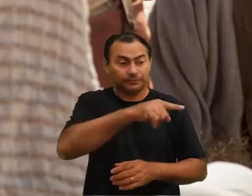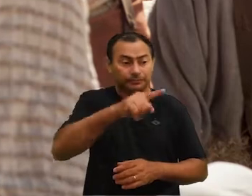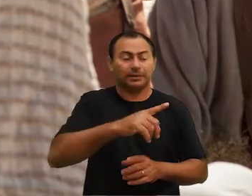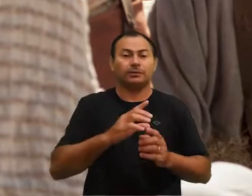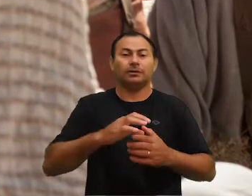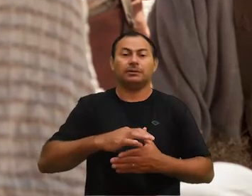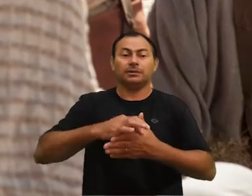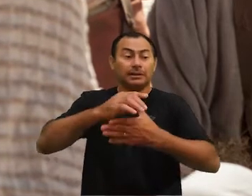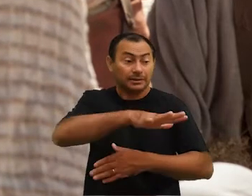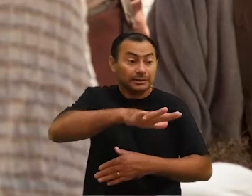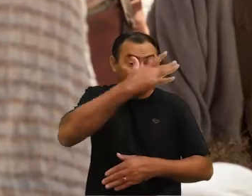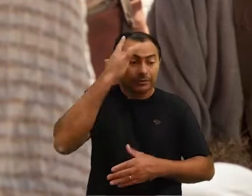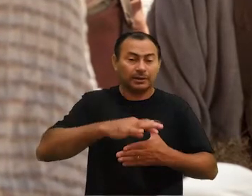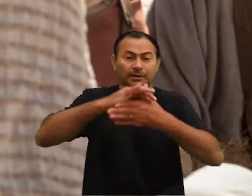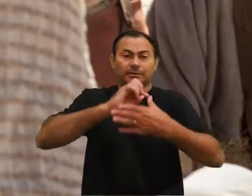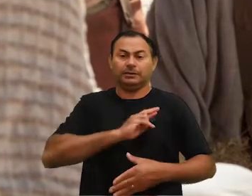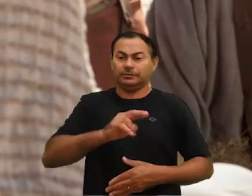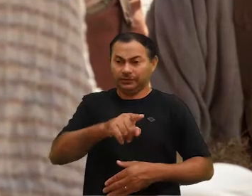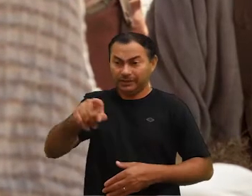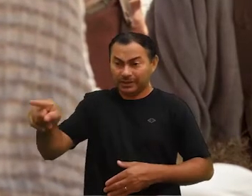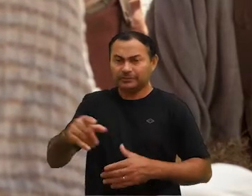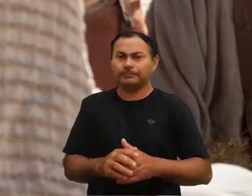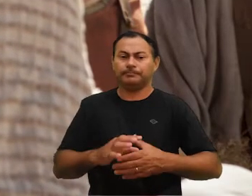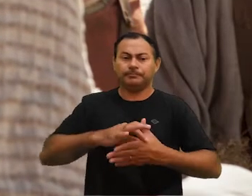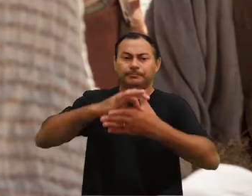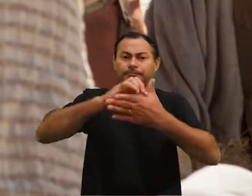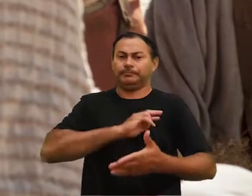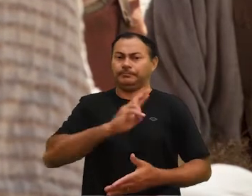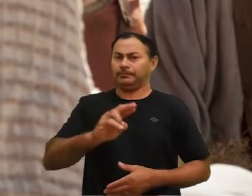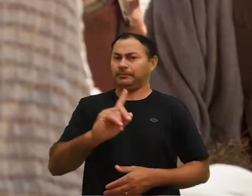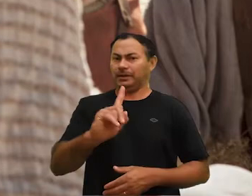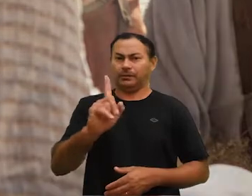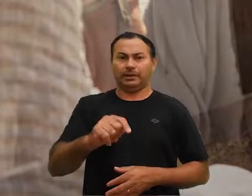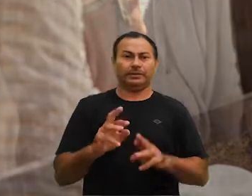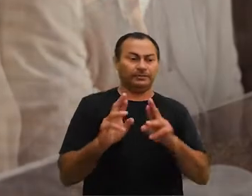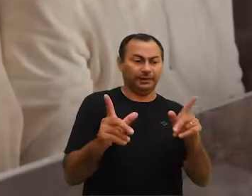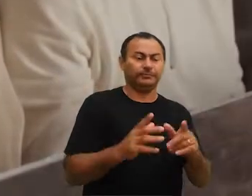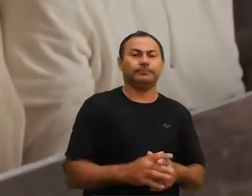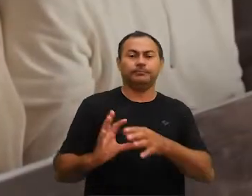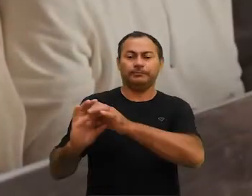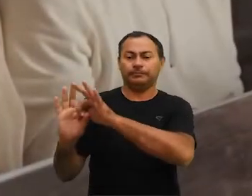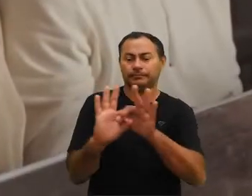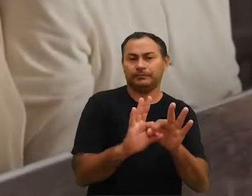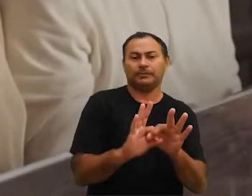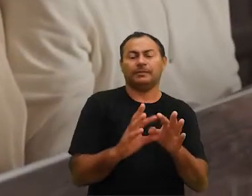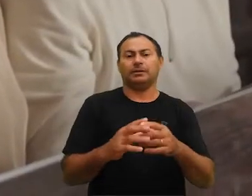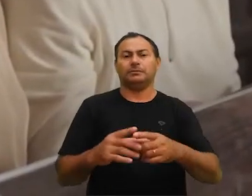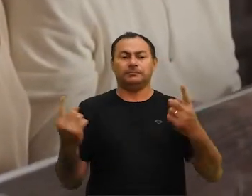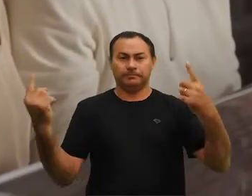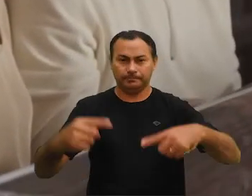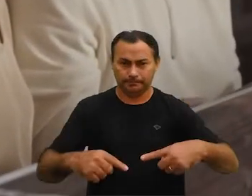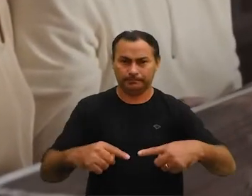têm sido seus líderes religiosos. No caso dos líderes religiosos, não é assim. No contexto deste